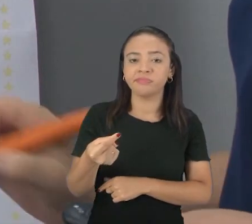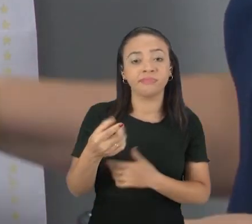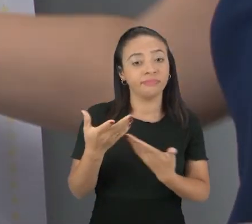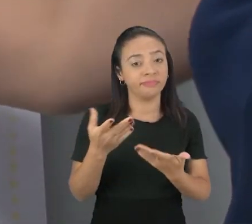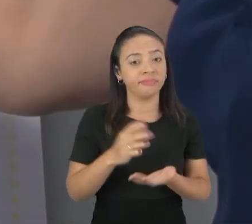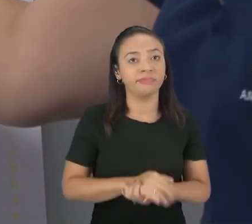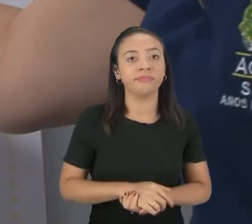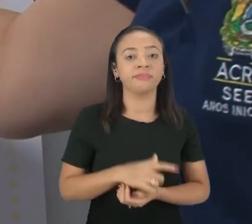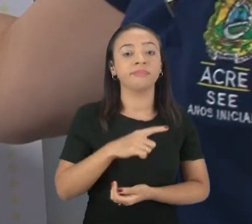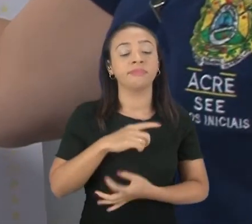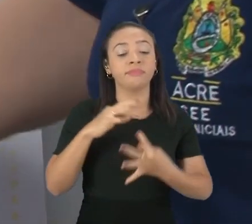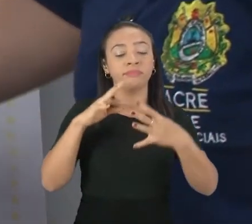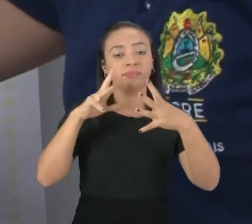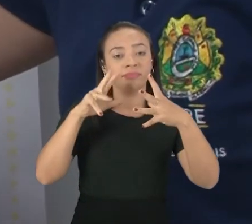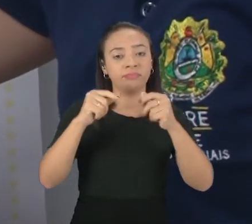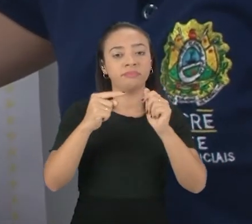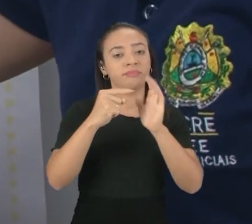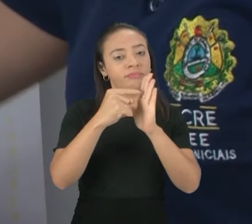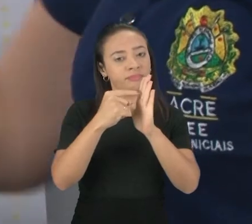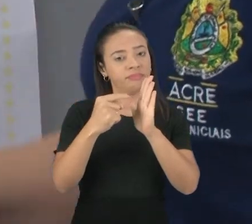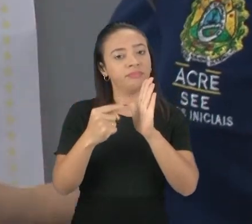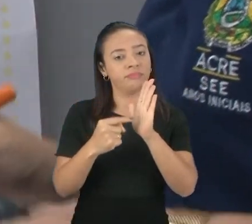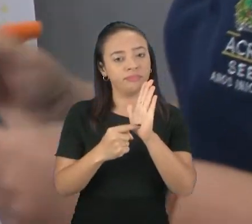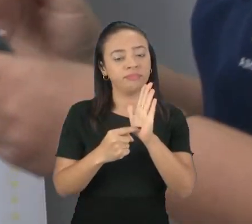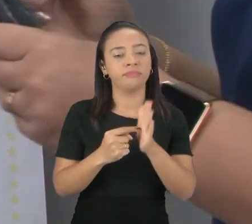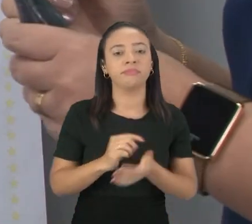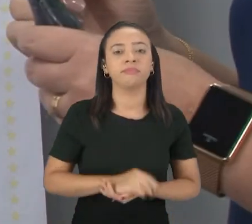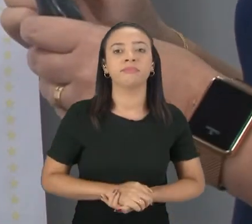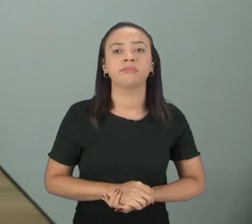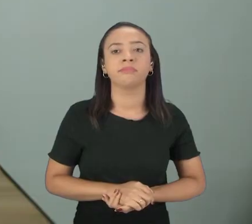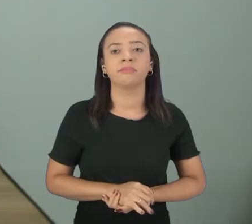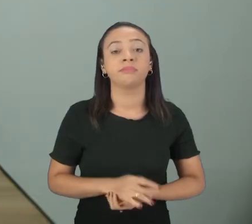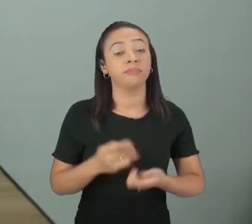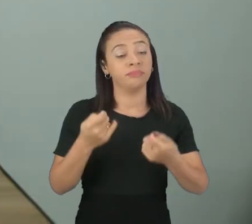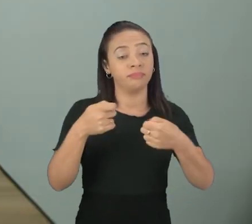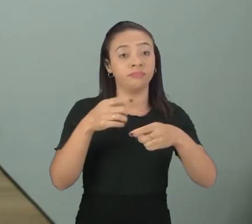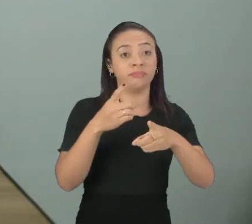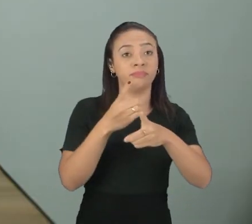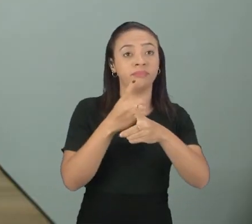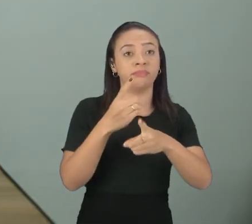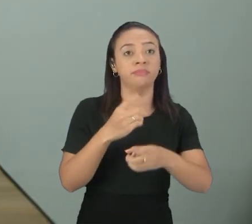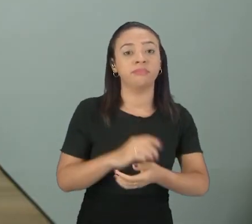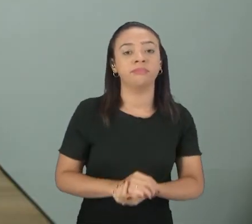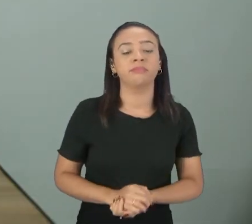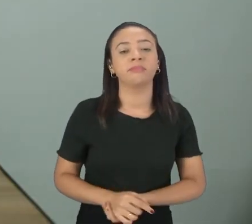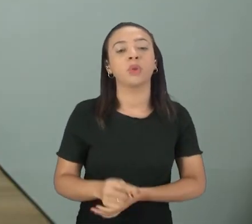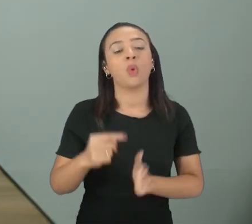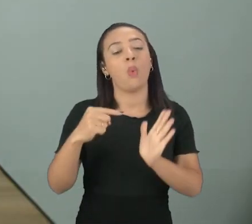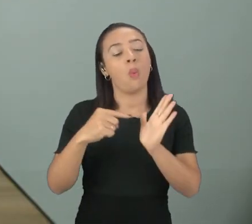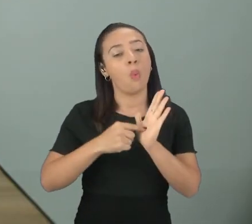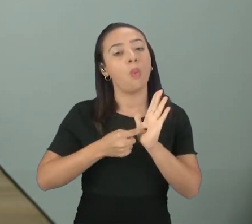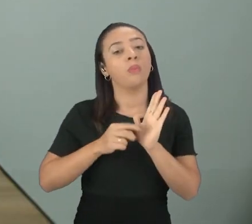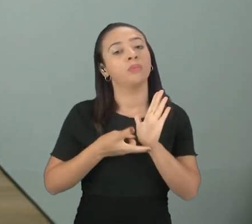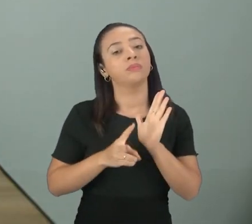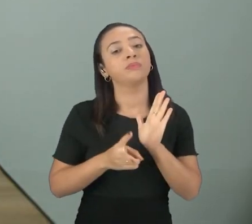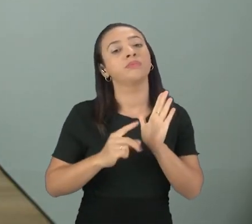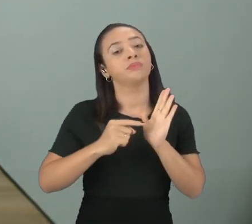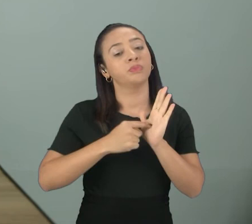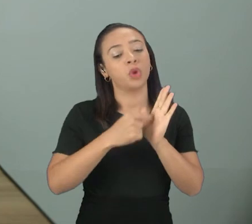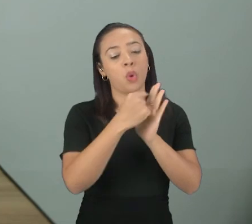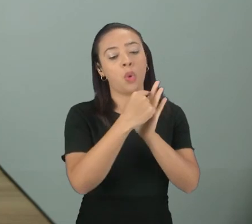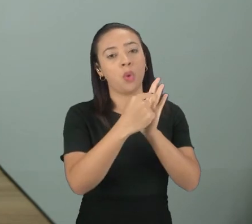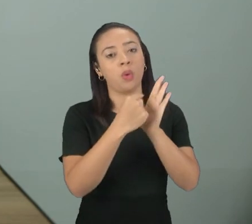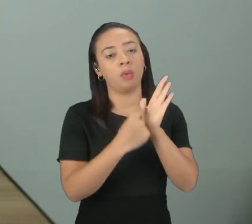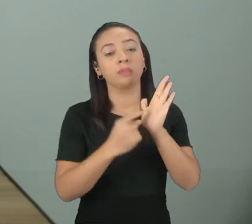nós temos todos essa pontuação, né? Nós encontramos aí, olha só, ponto continuando, ponto